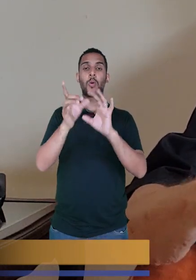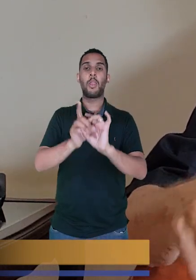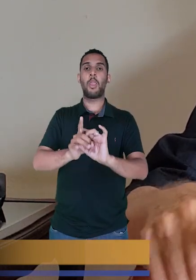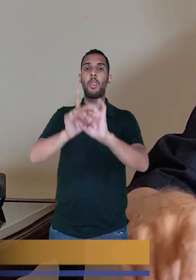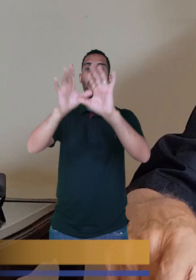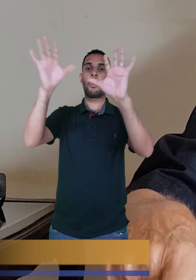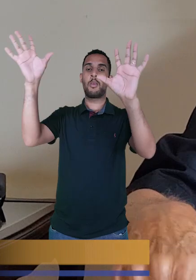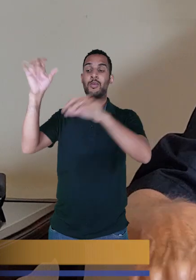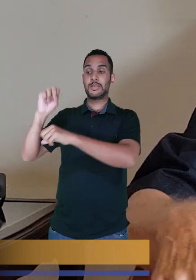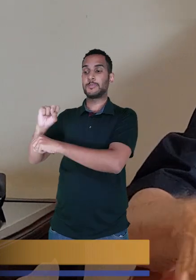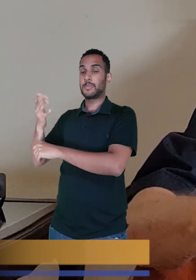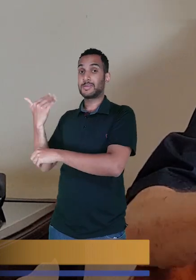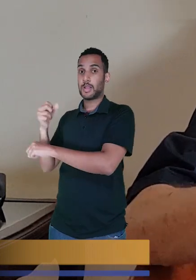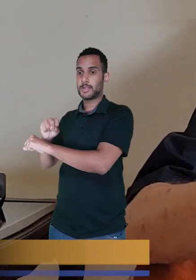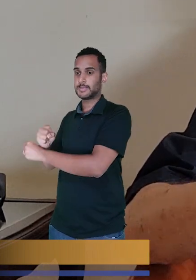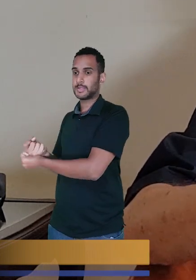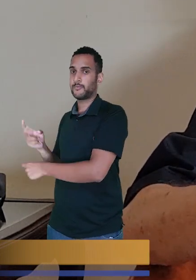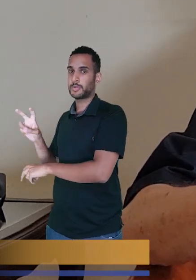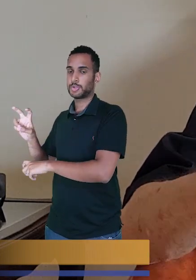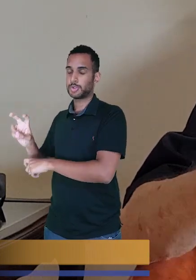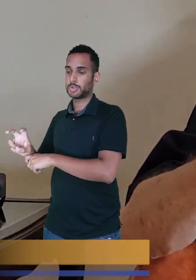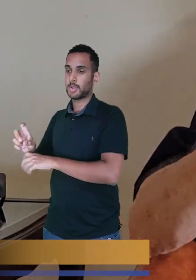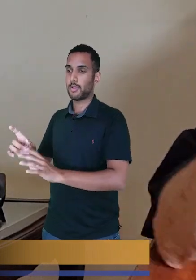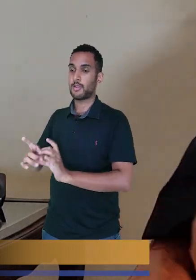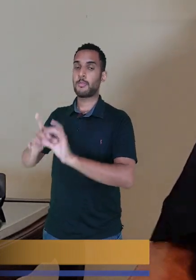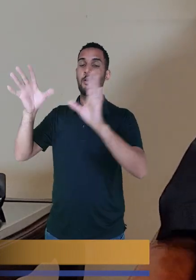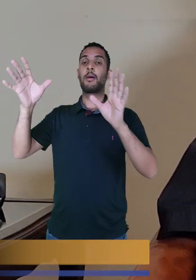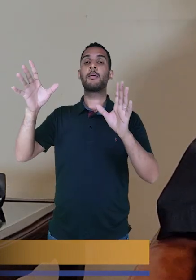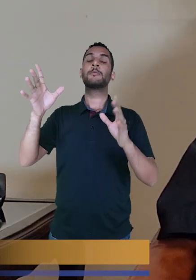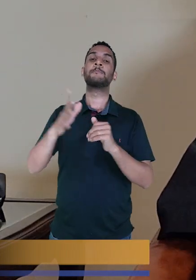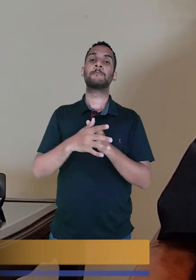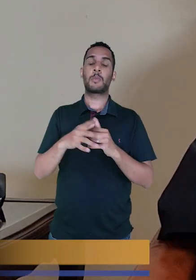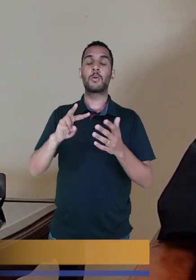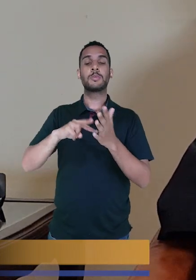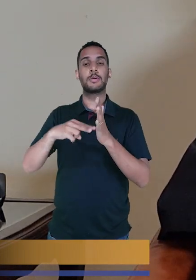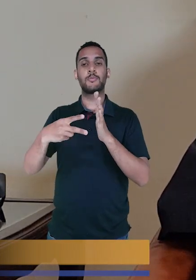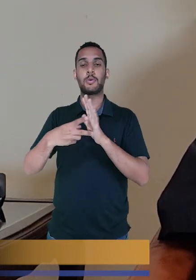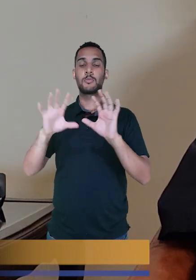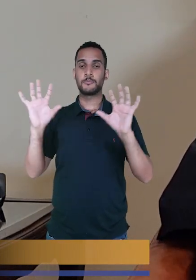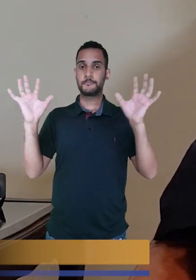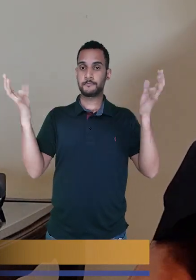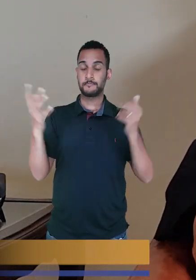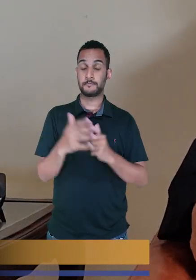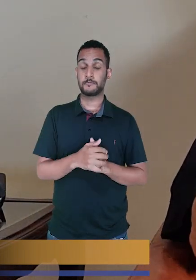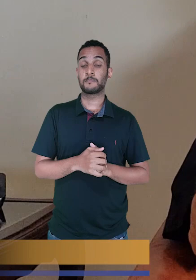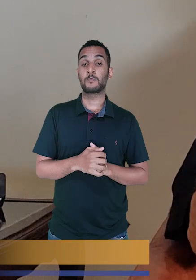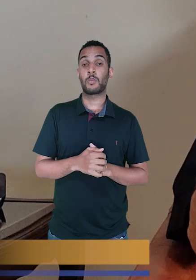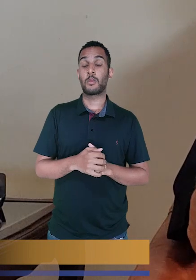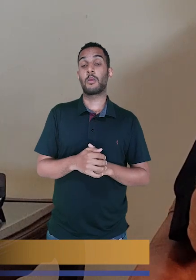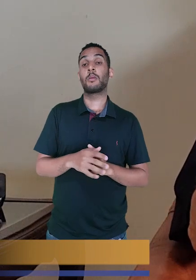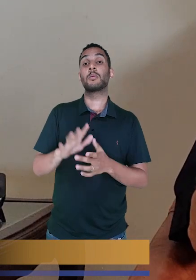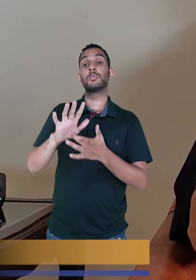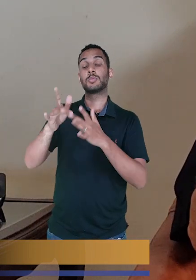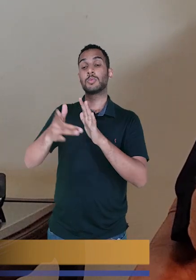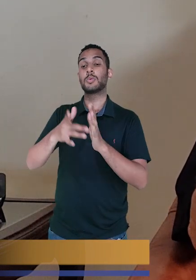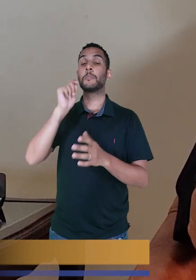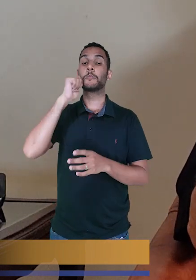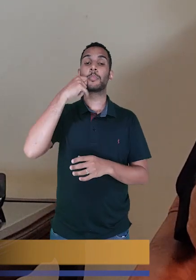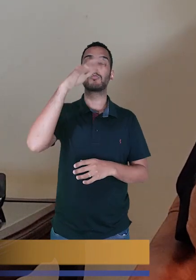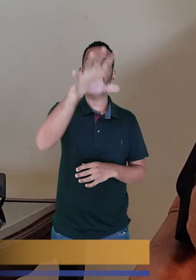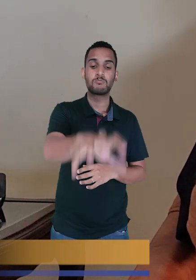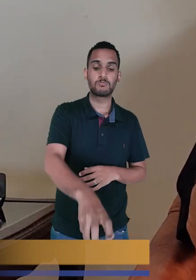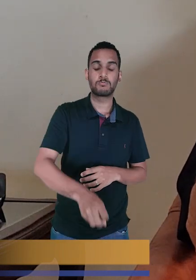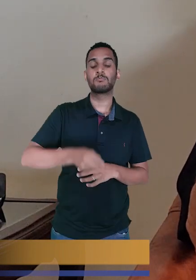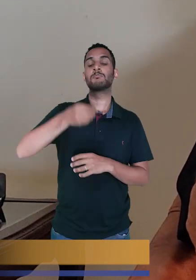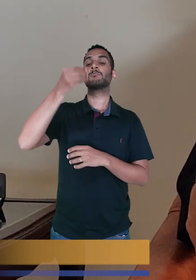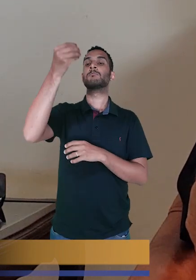libertação dos judeus da escravidão do Egito. E Jesus então pegou o pão e falou: isto